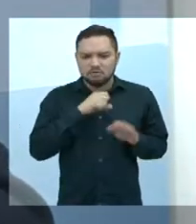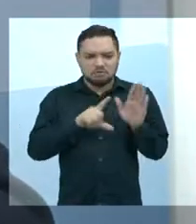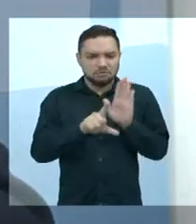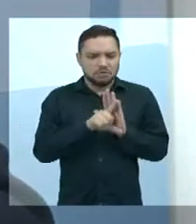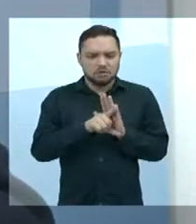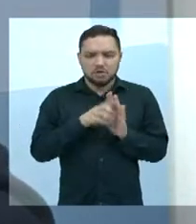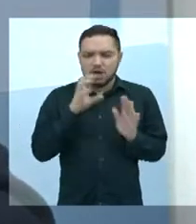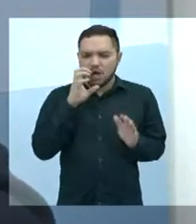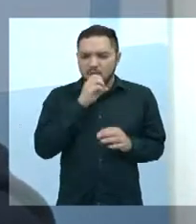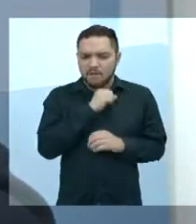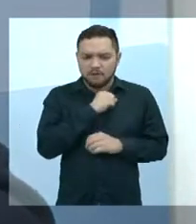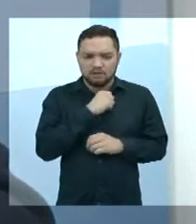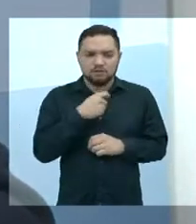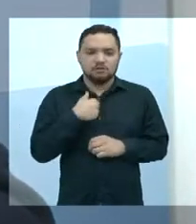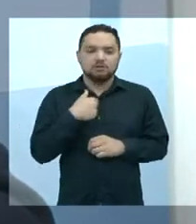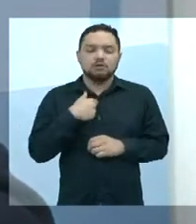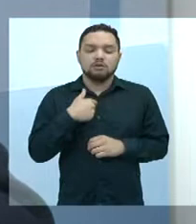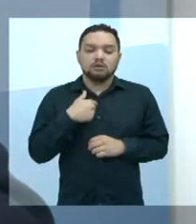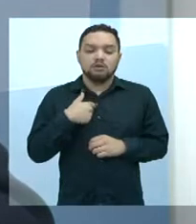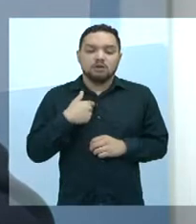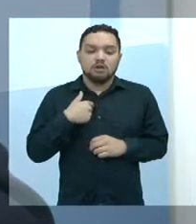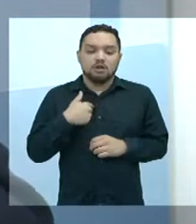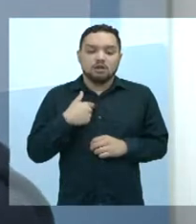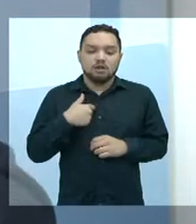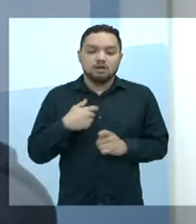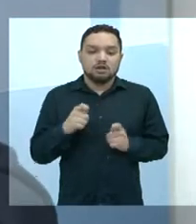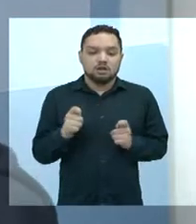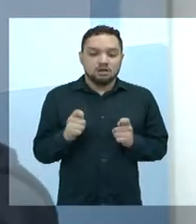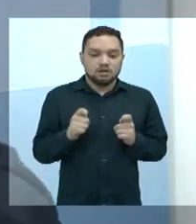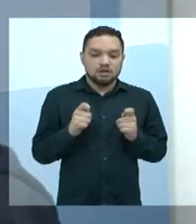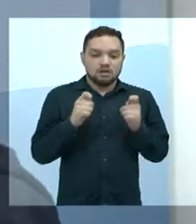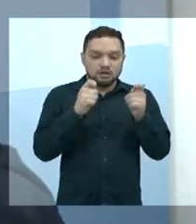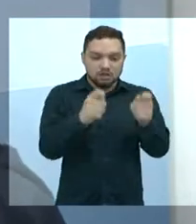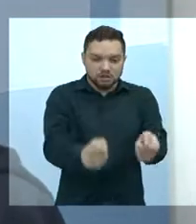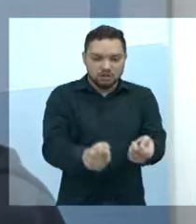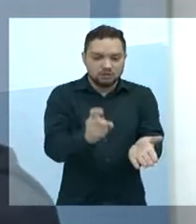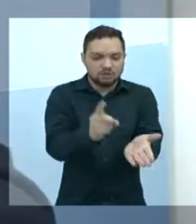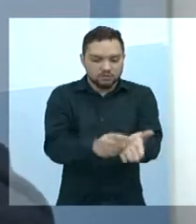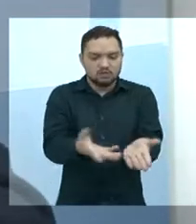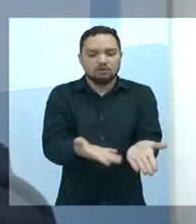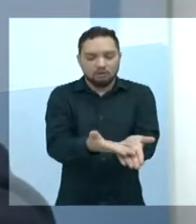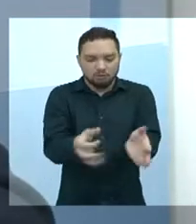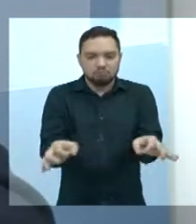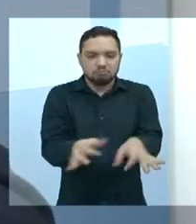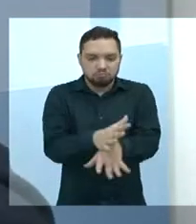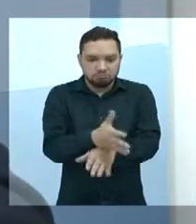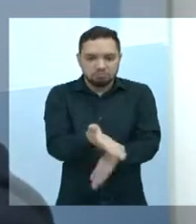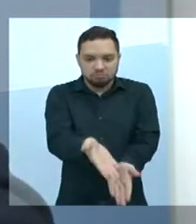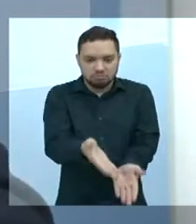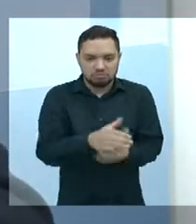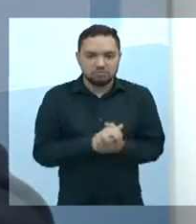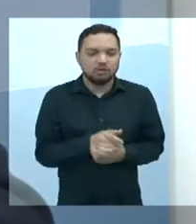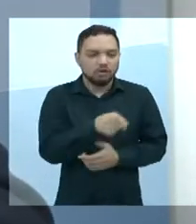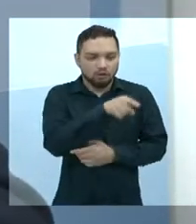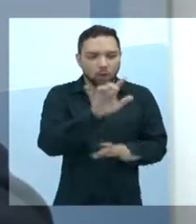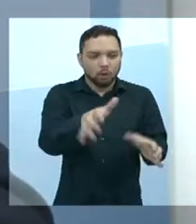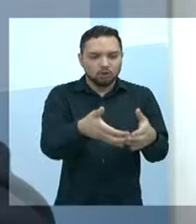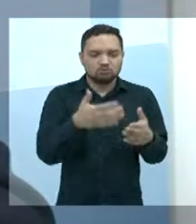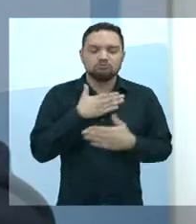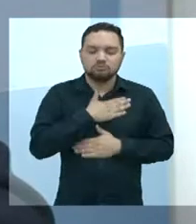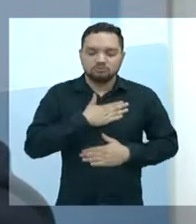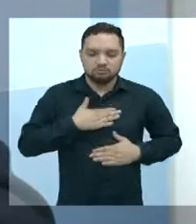também. Inclusive, eu fui levar para a categoria em mãos, aí tentar que realmente é lei, agora tem o dia, ficaram muito felizes, né?